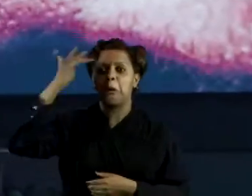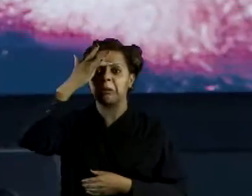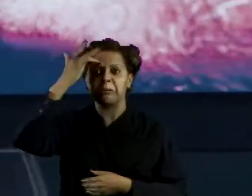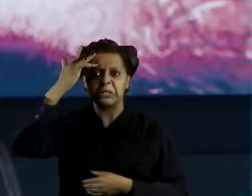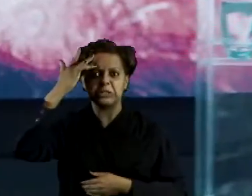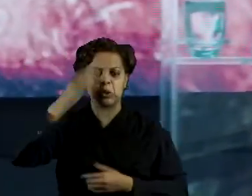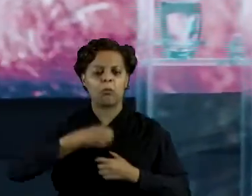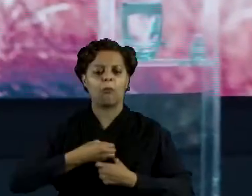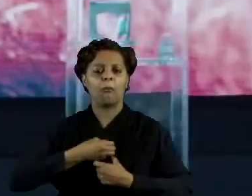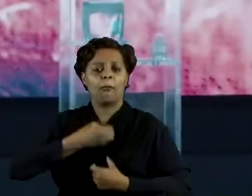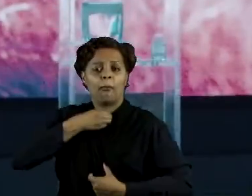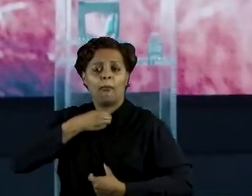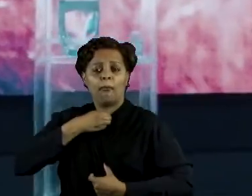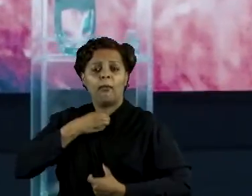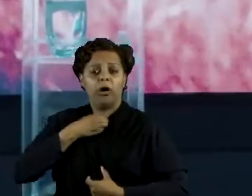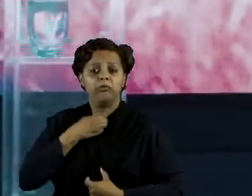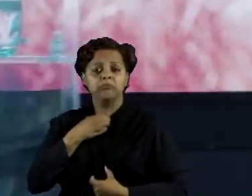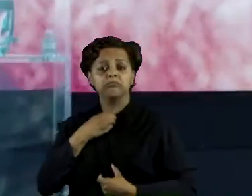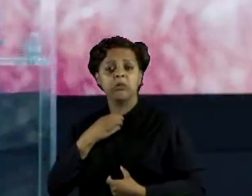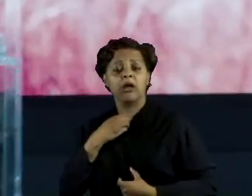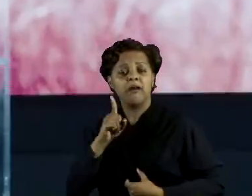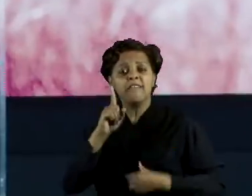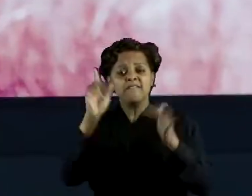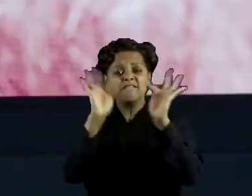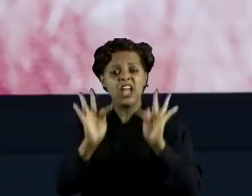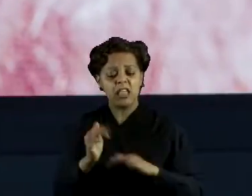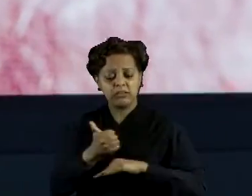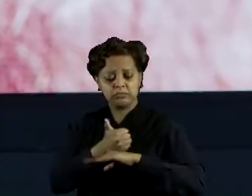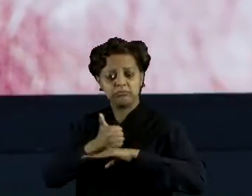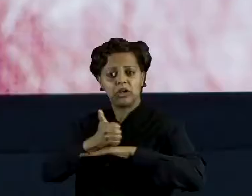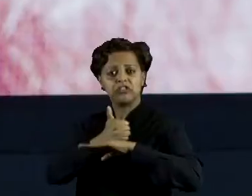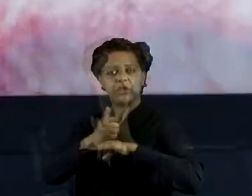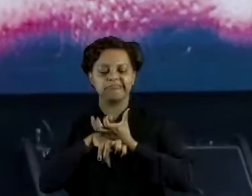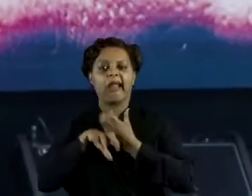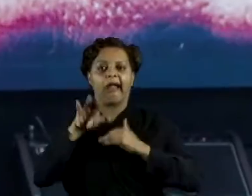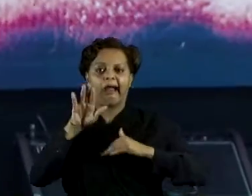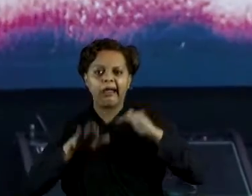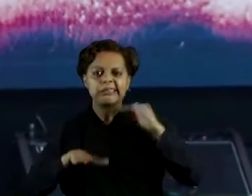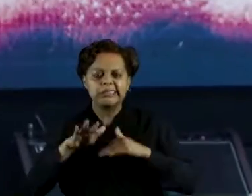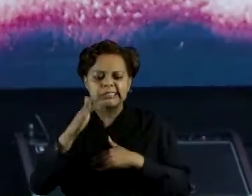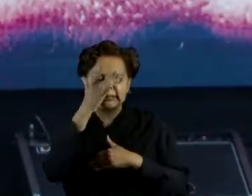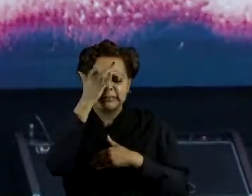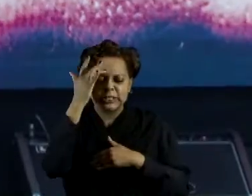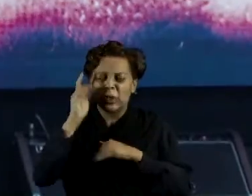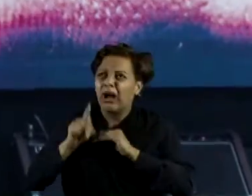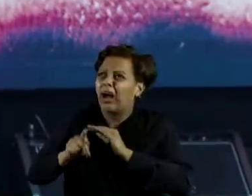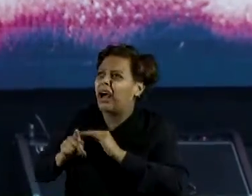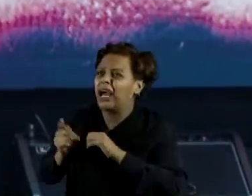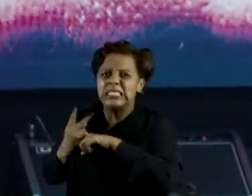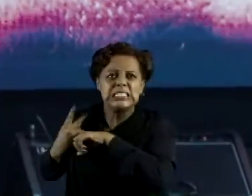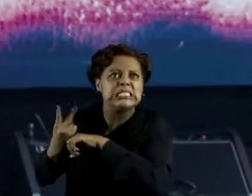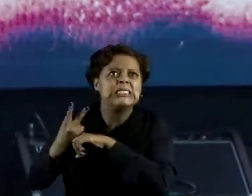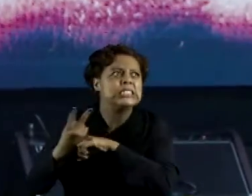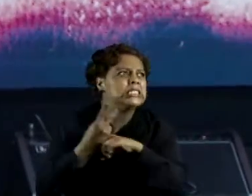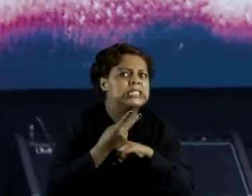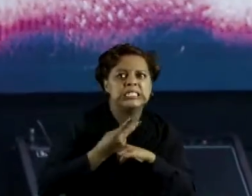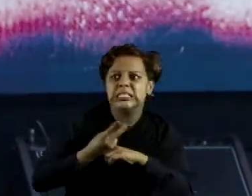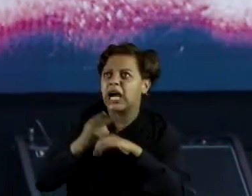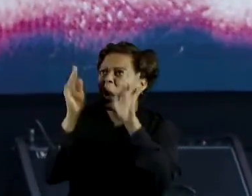muito bem-sucedidas na sua profissão, mas que na busca da felicidade